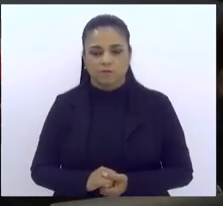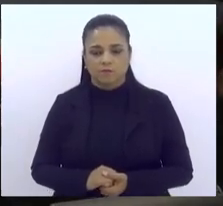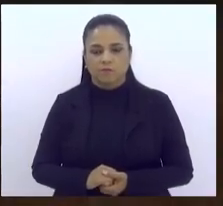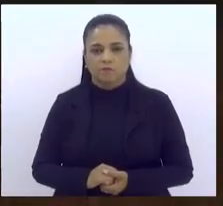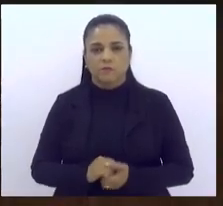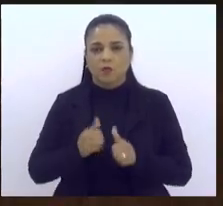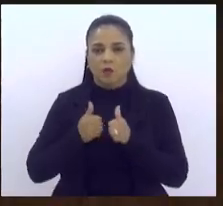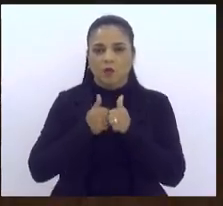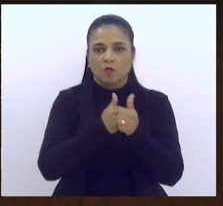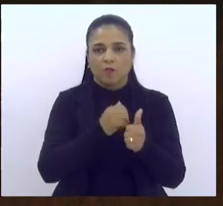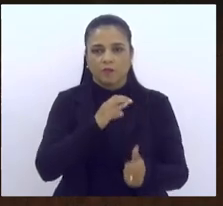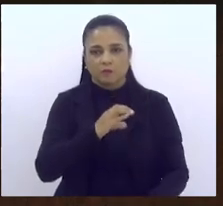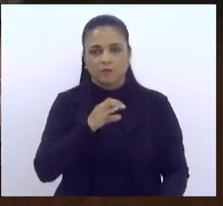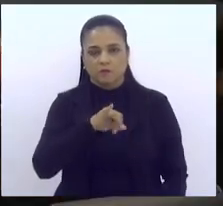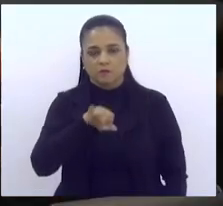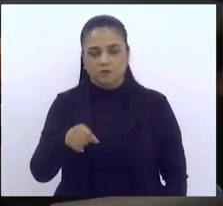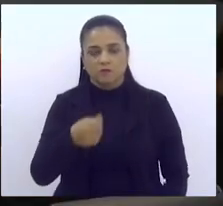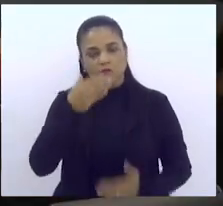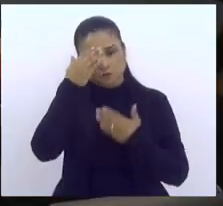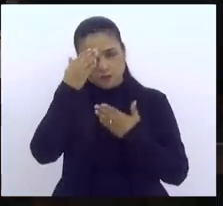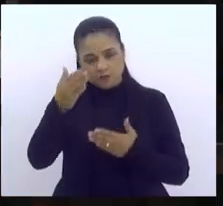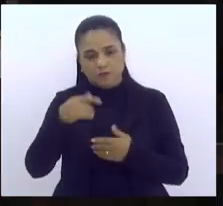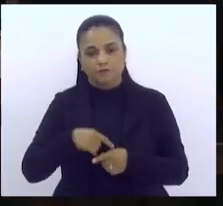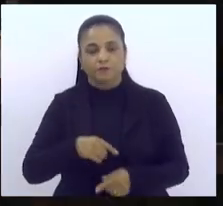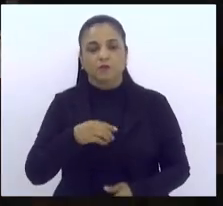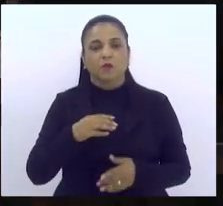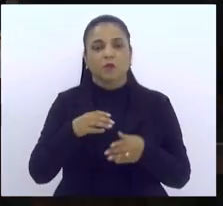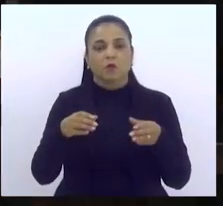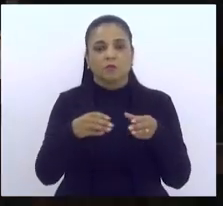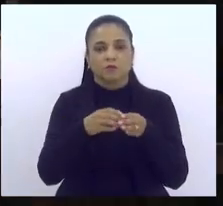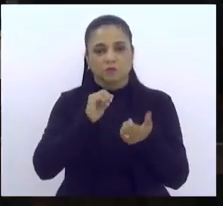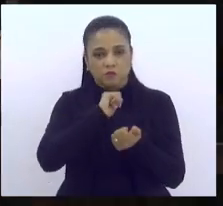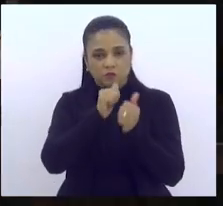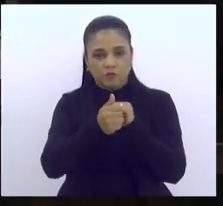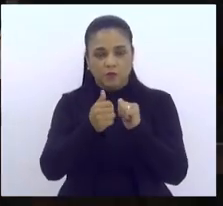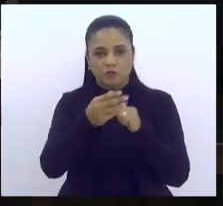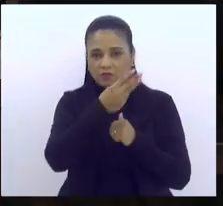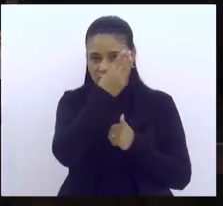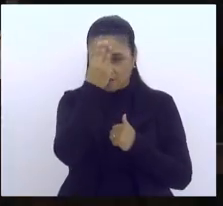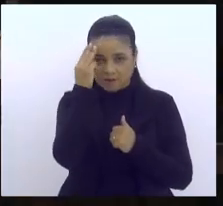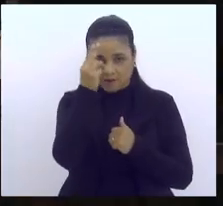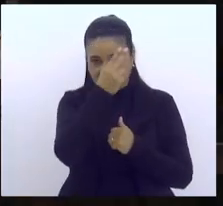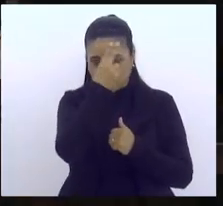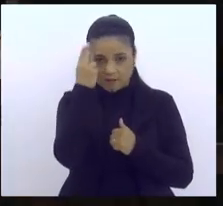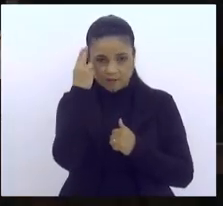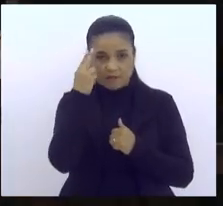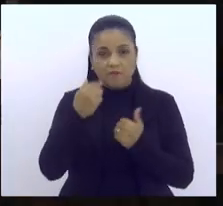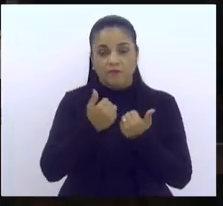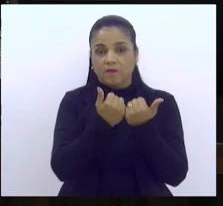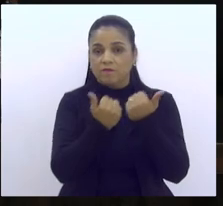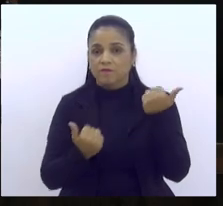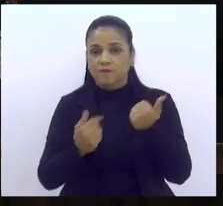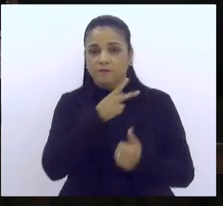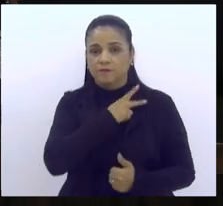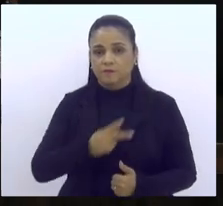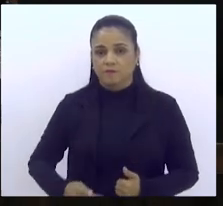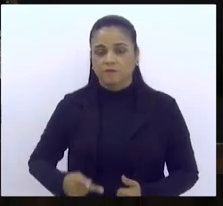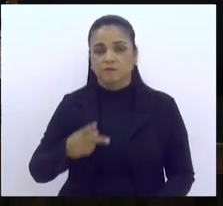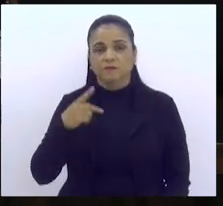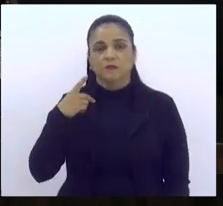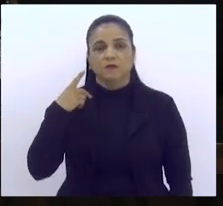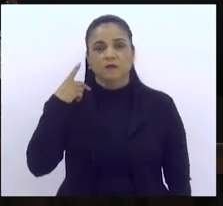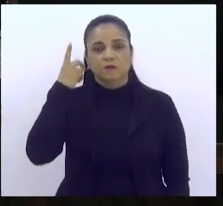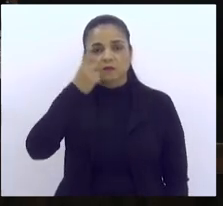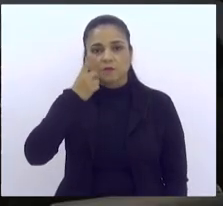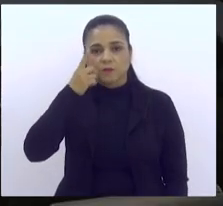Acompanho a CCJ, presidente. Muito obrigado, deputada. Pela Comissão de Esporte e Lazer, nossa vice-presidente, deputada Índia